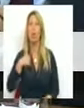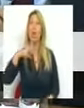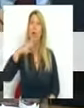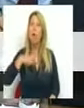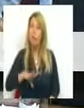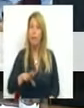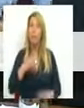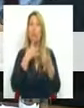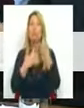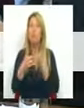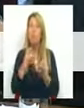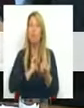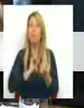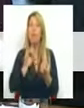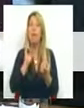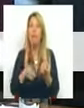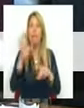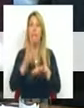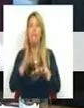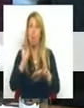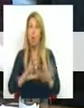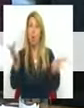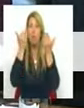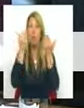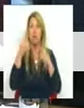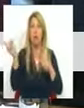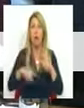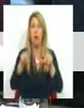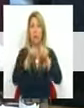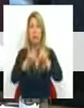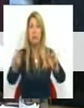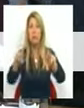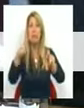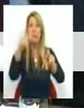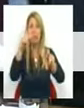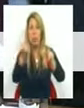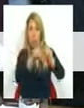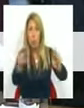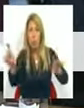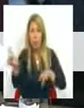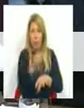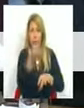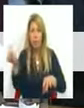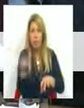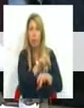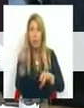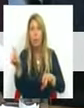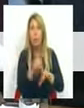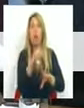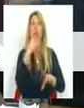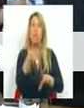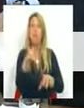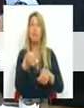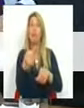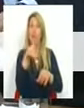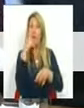A pergunta que eu coloquei foi, relativamente às várias notícias em rodapé que foram passando na TVI, aquela que citei, cito, vai haver perdas para os